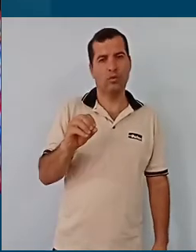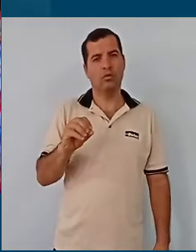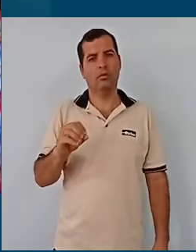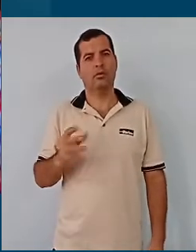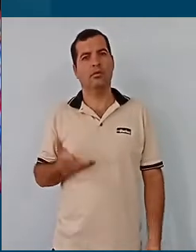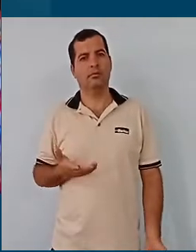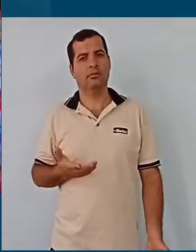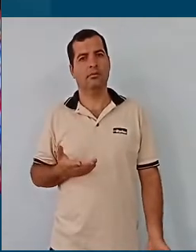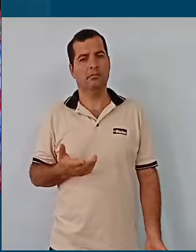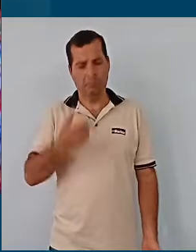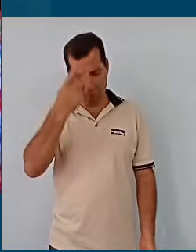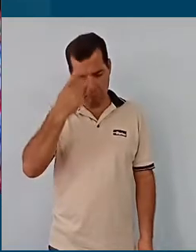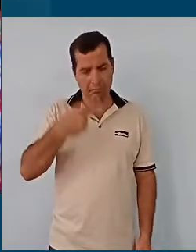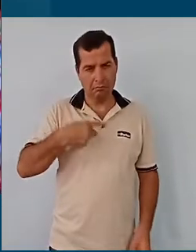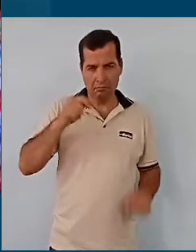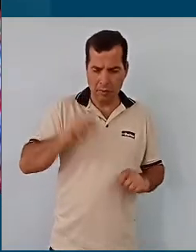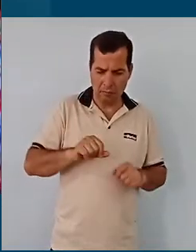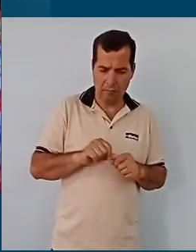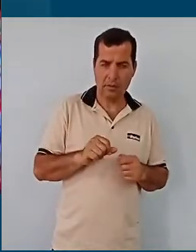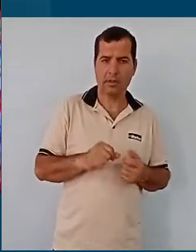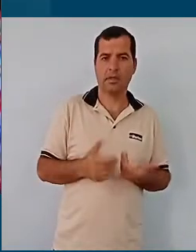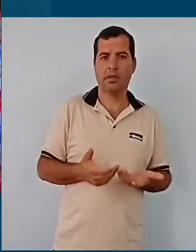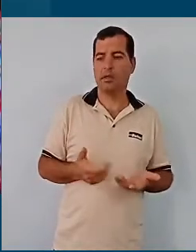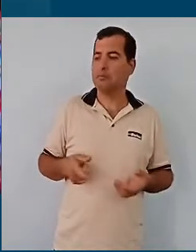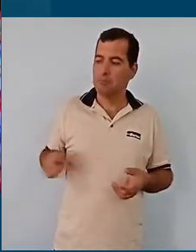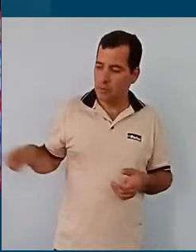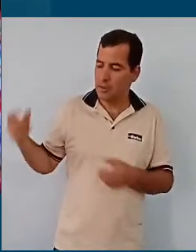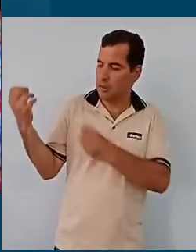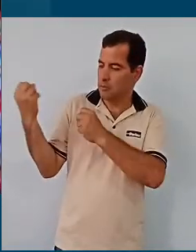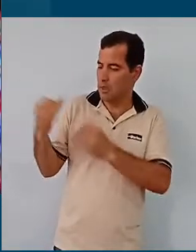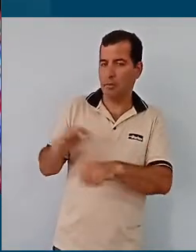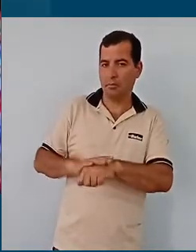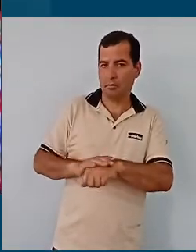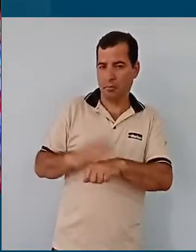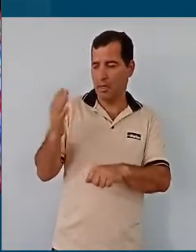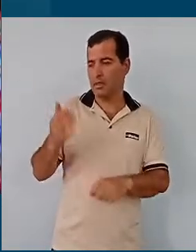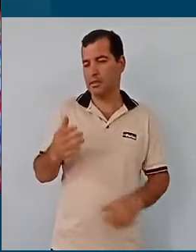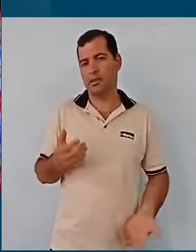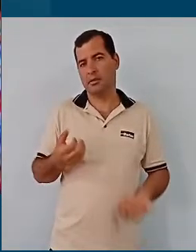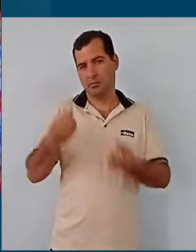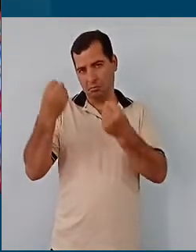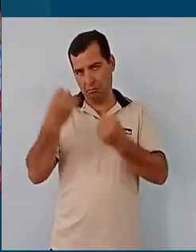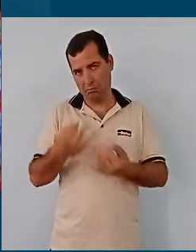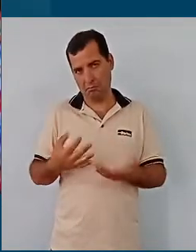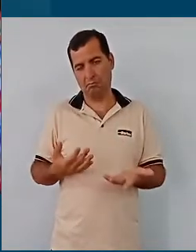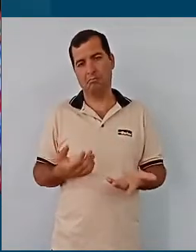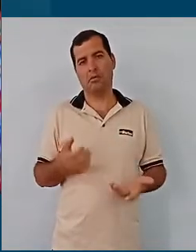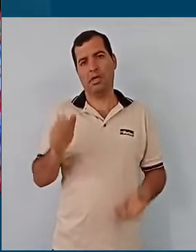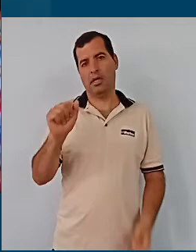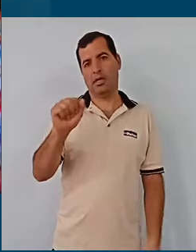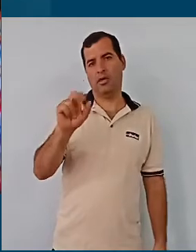os participantes gostariam de que você explorasse um pouco mais essa ideia, né, do tempo autônomo,